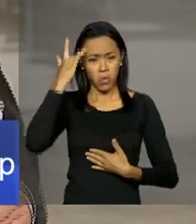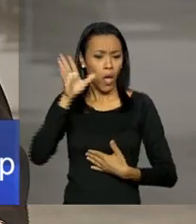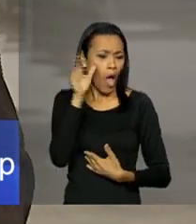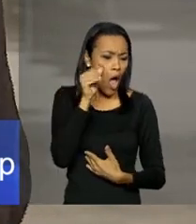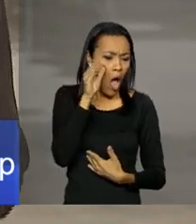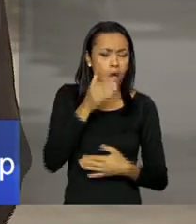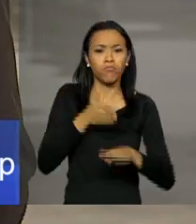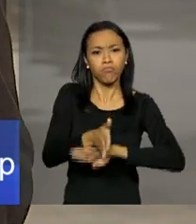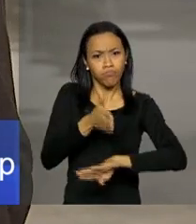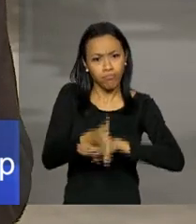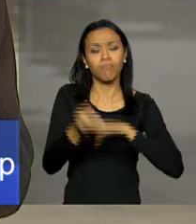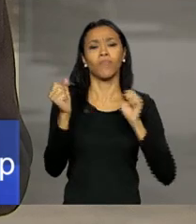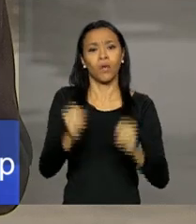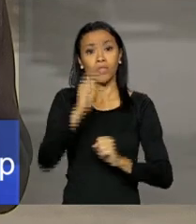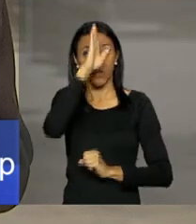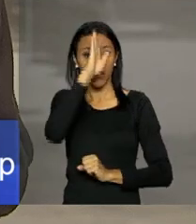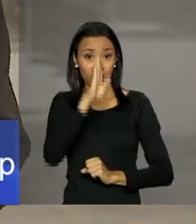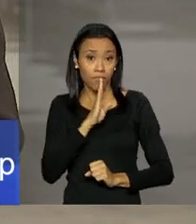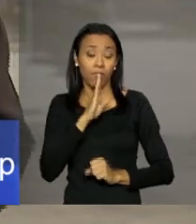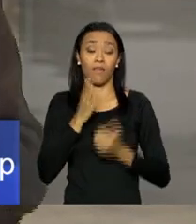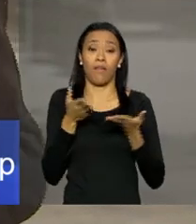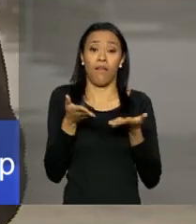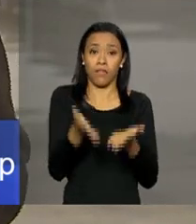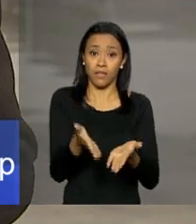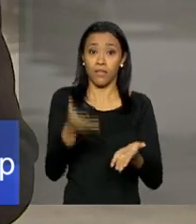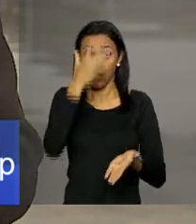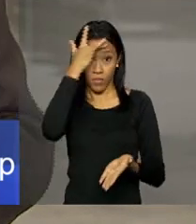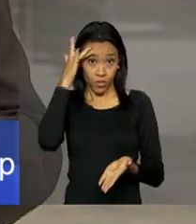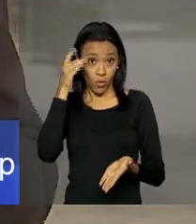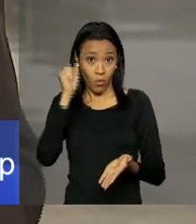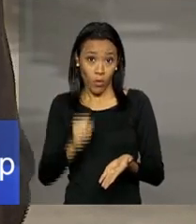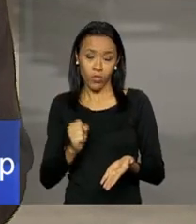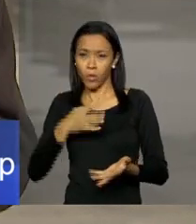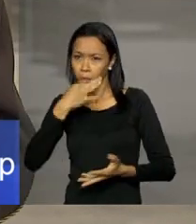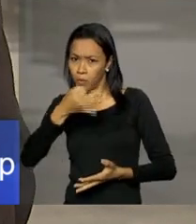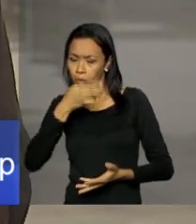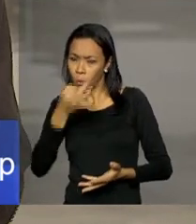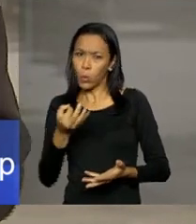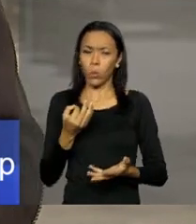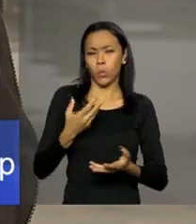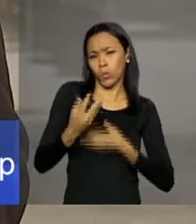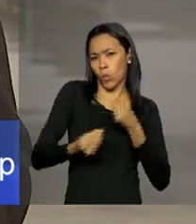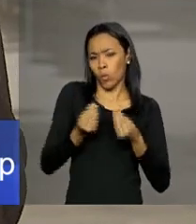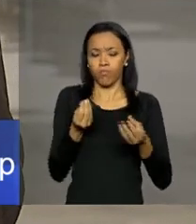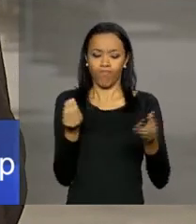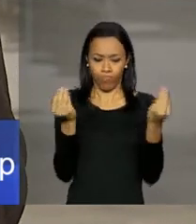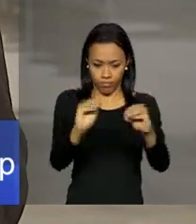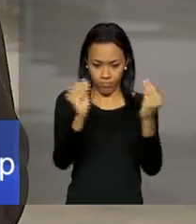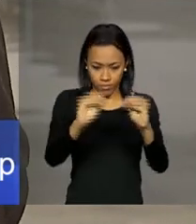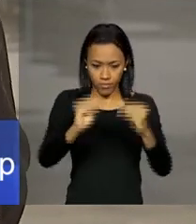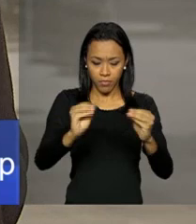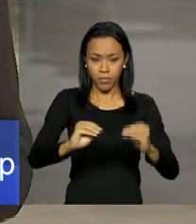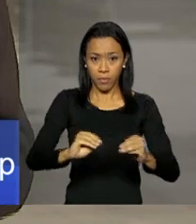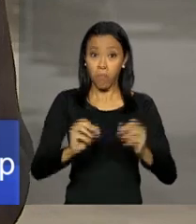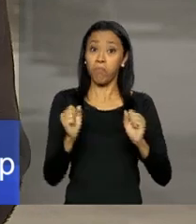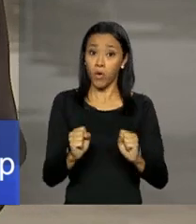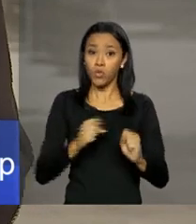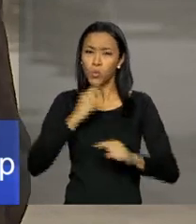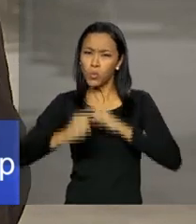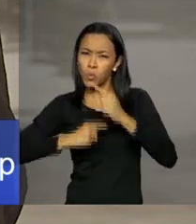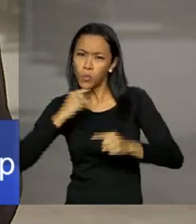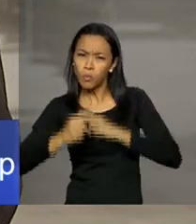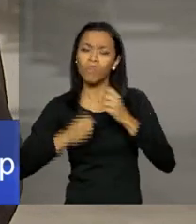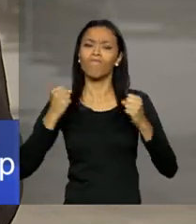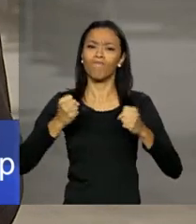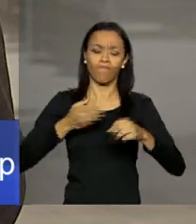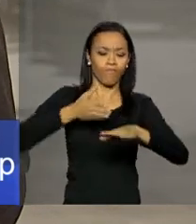forma livre e gratuita e o usuário pode deixar contribuições sugestões e também tirar dúvidas através da